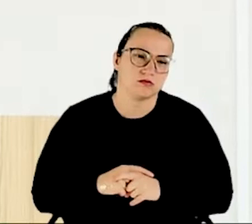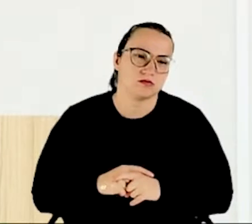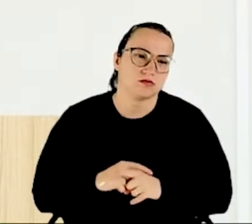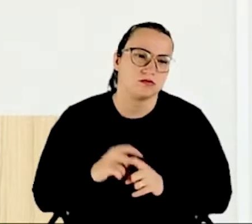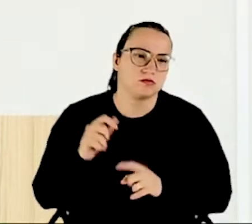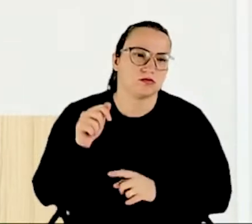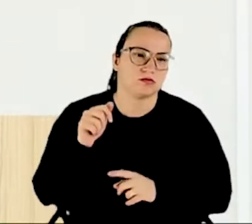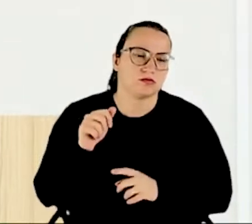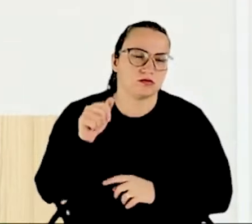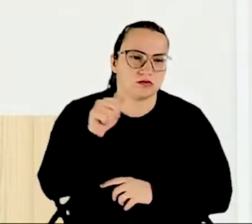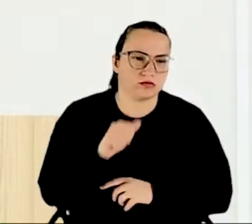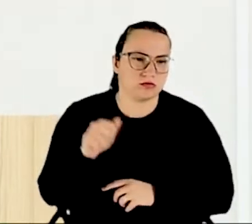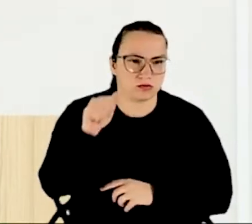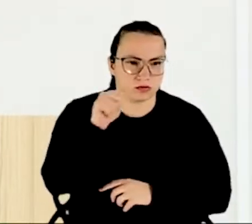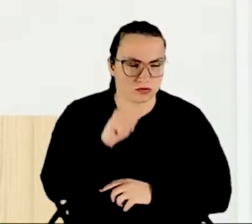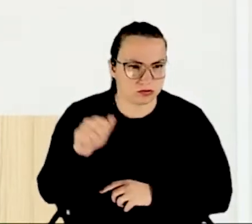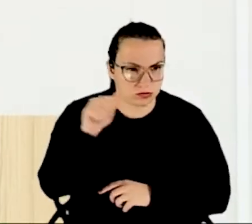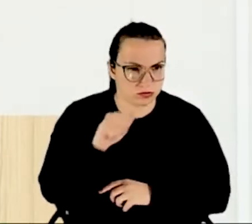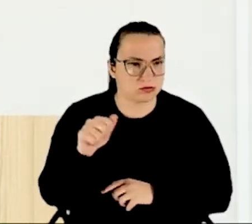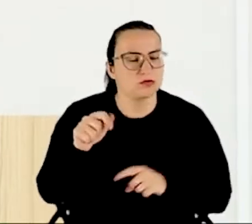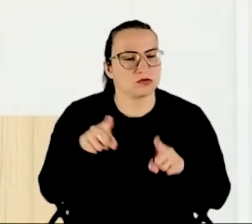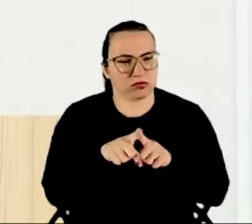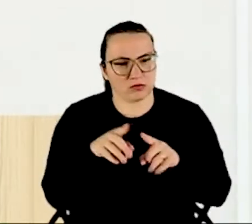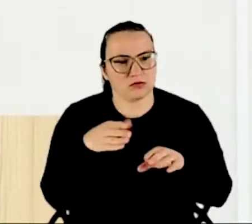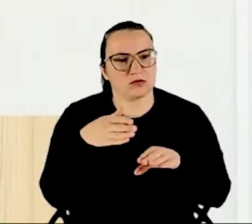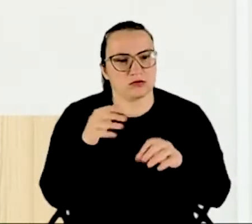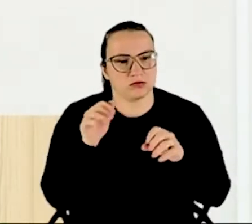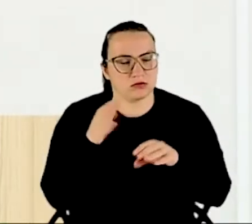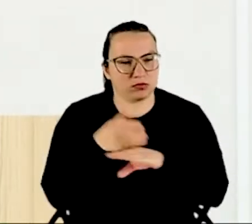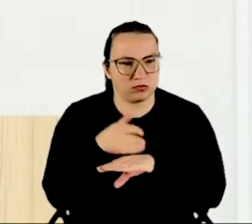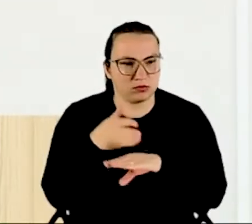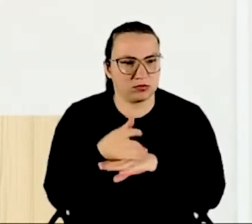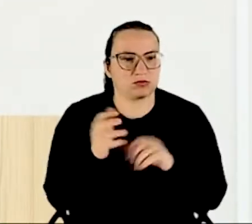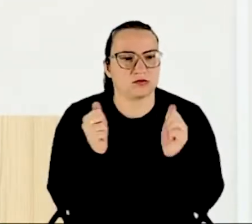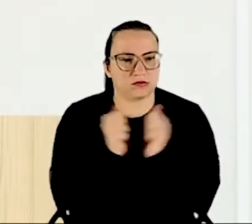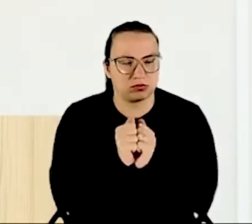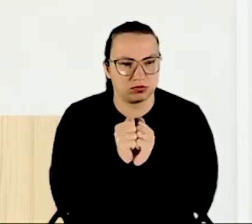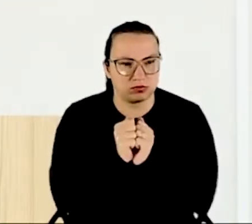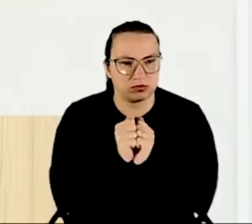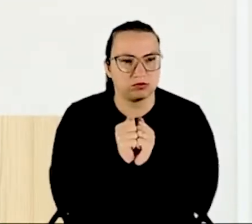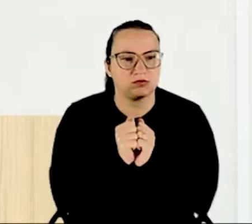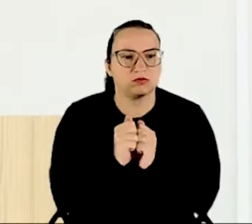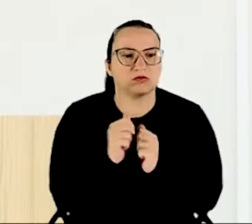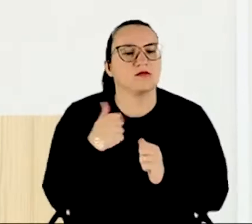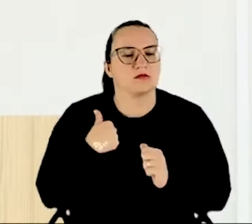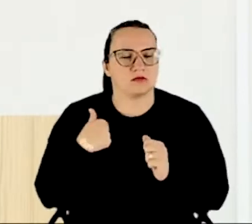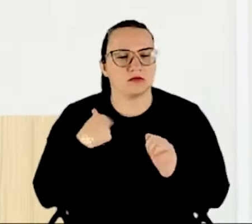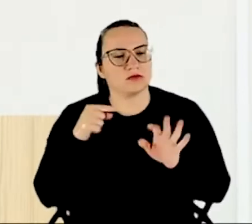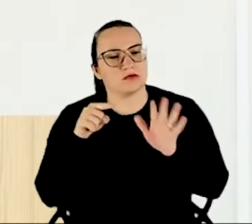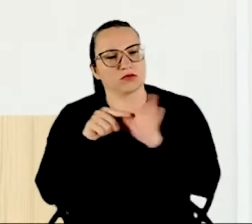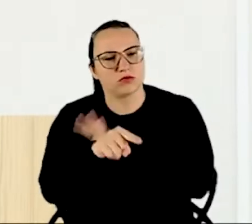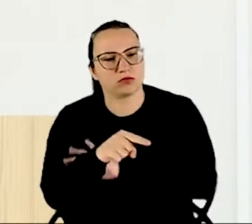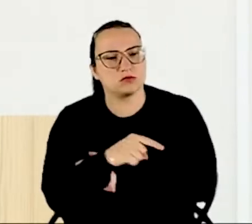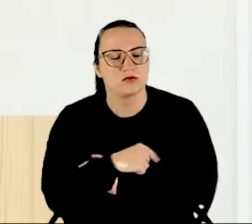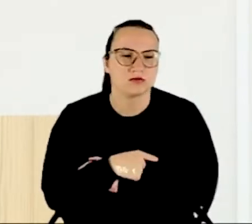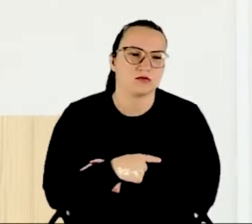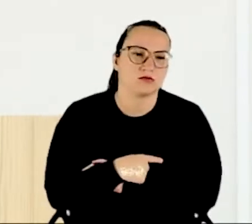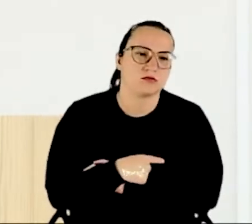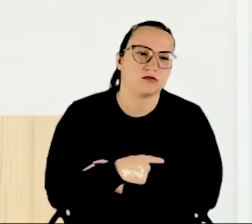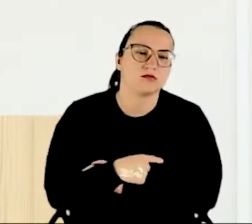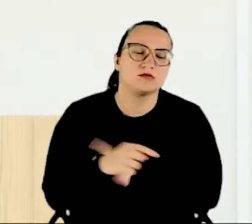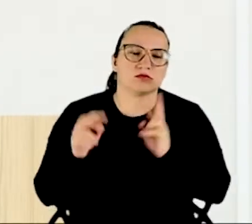Associação Comercial estava também participando junto. E lá até eu questionei, né, sobre